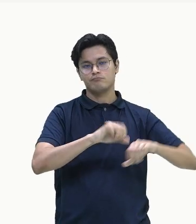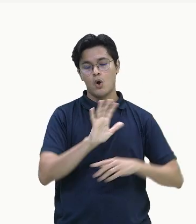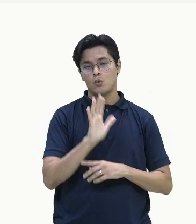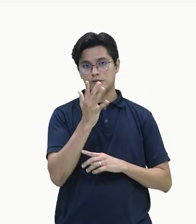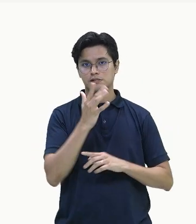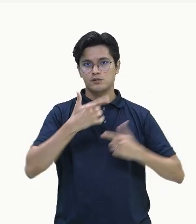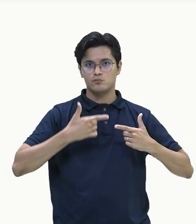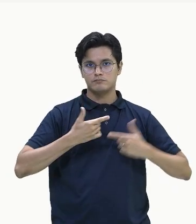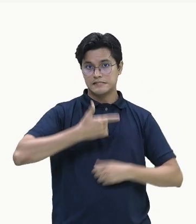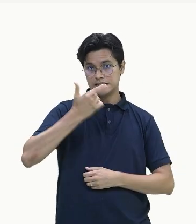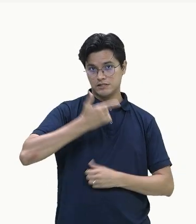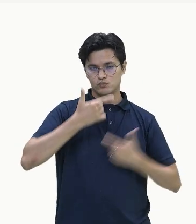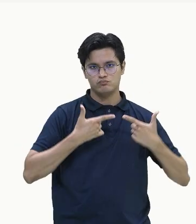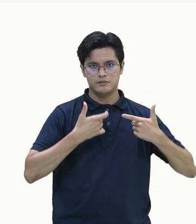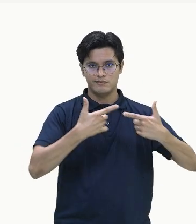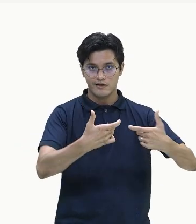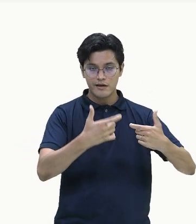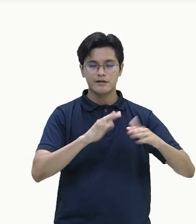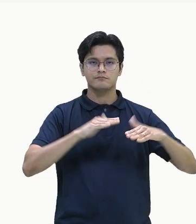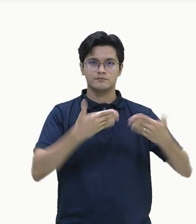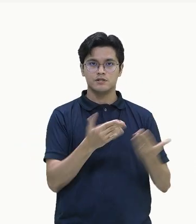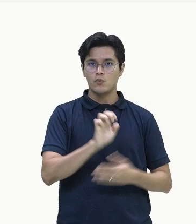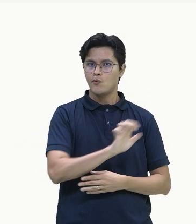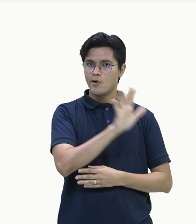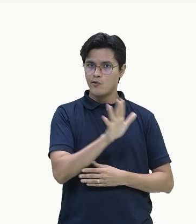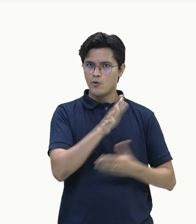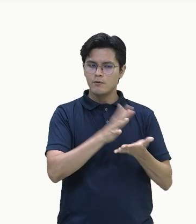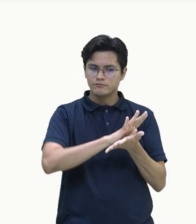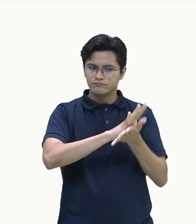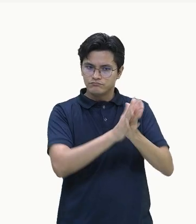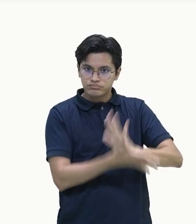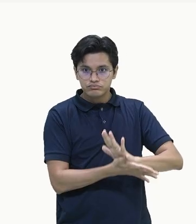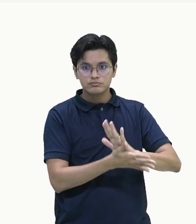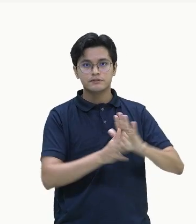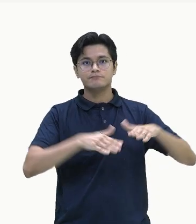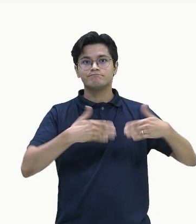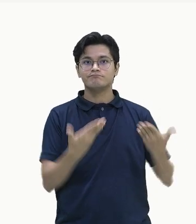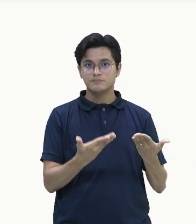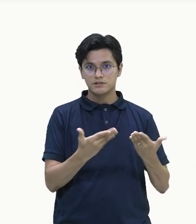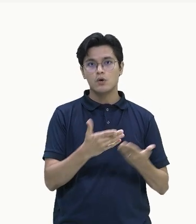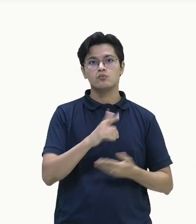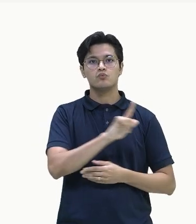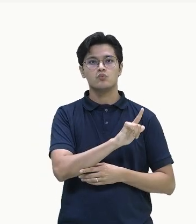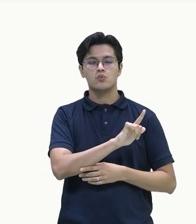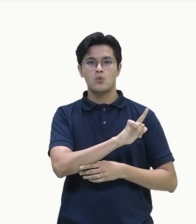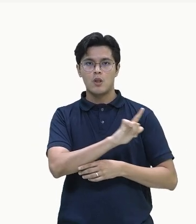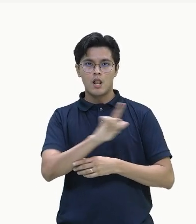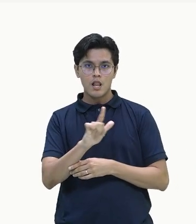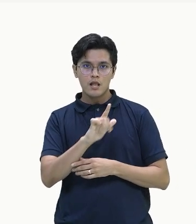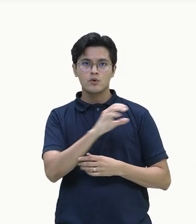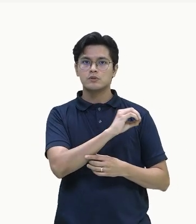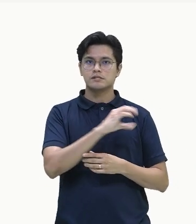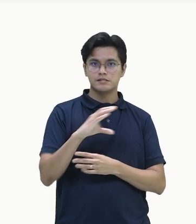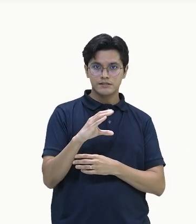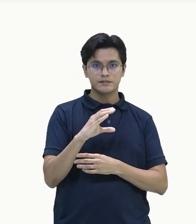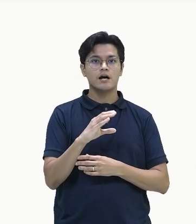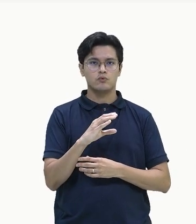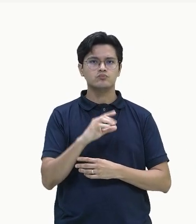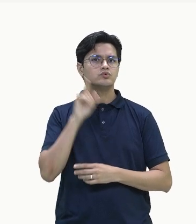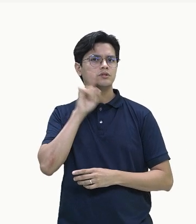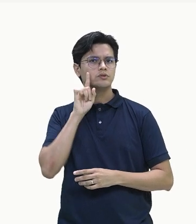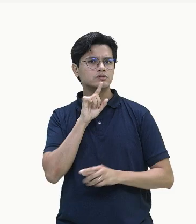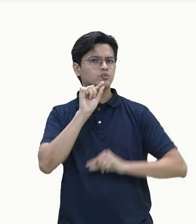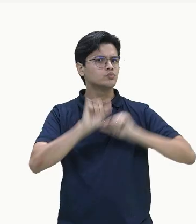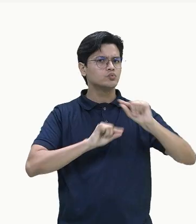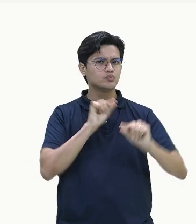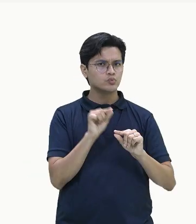desses países da Europa Ocidental? Ajudando ali economicamente. E a ideia dos Estados Unidos, através do Plano Marshall,